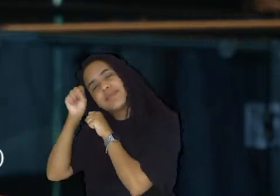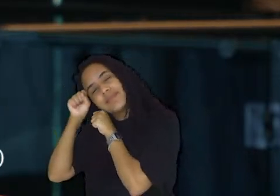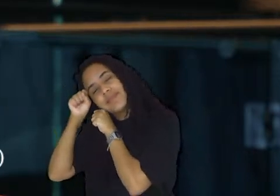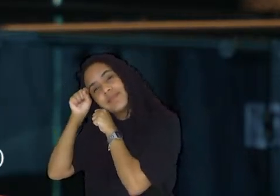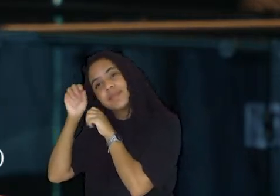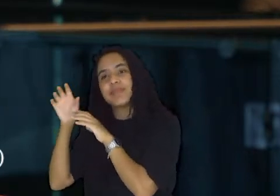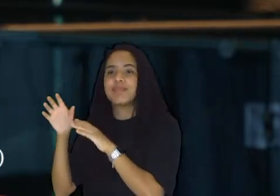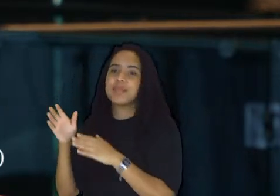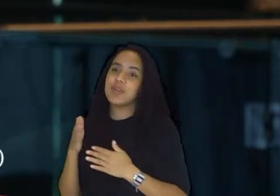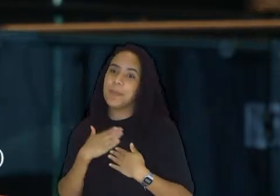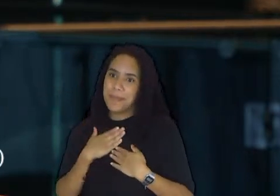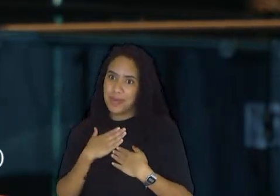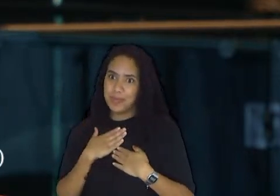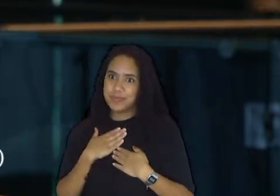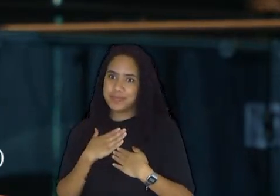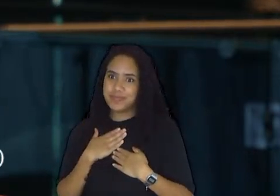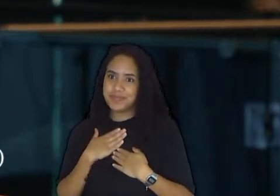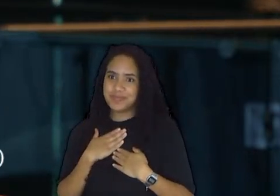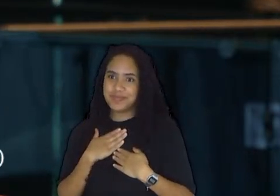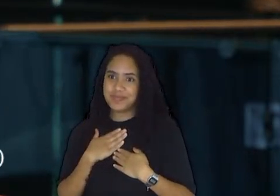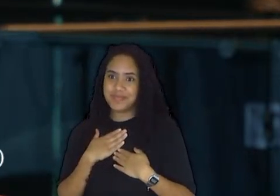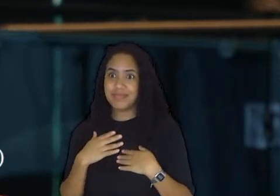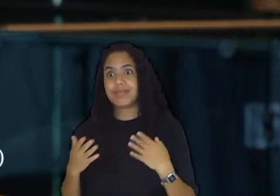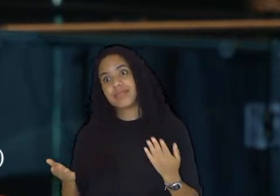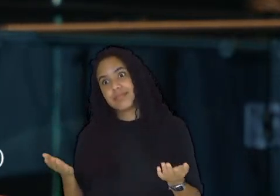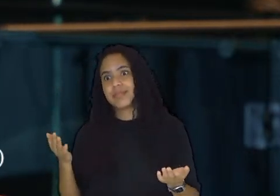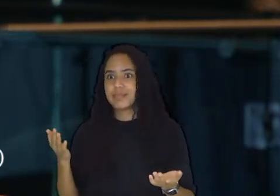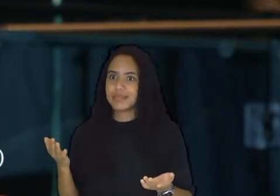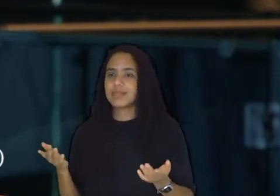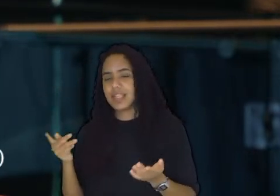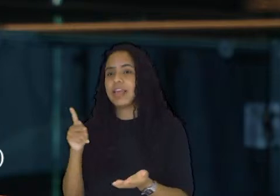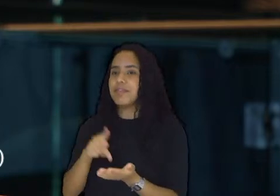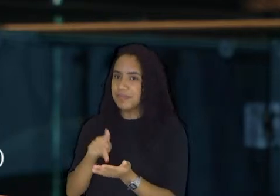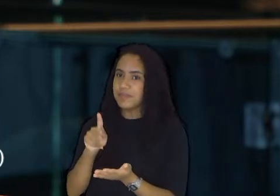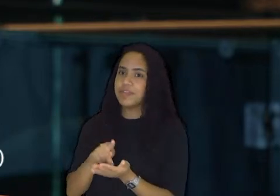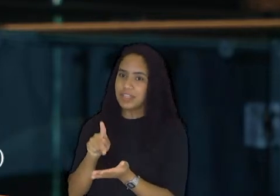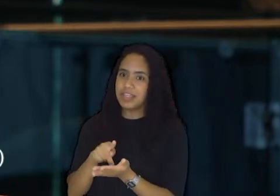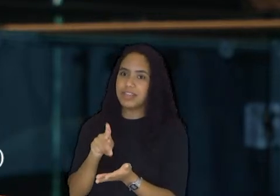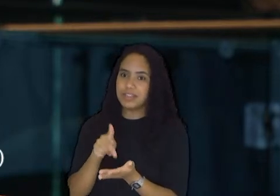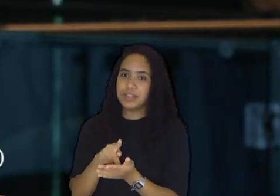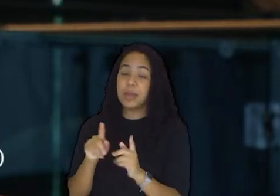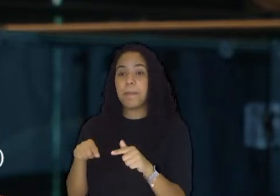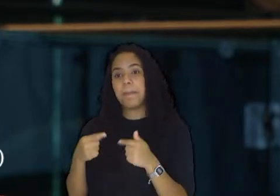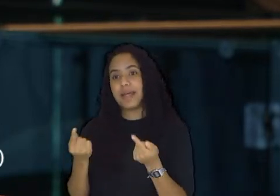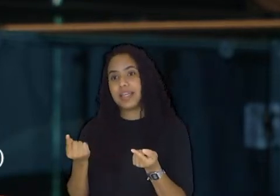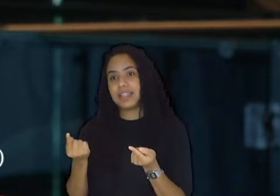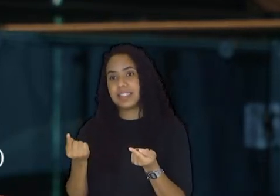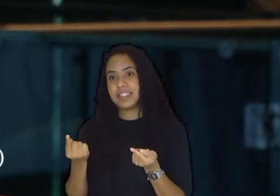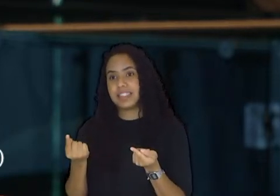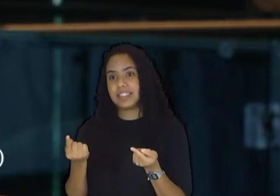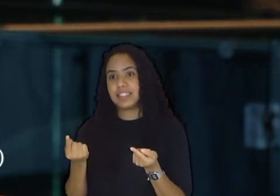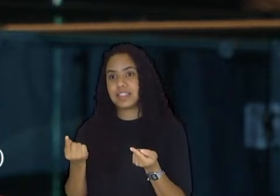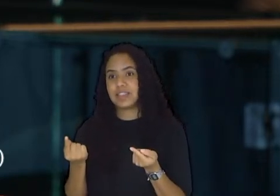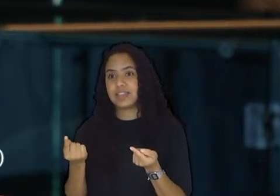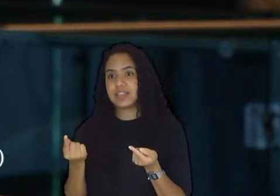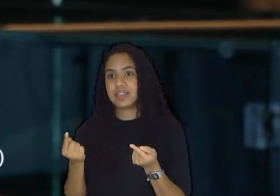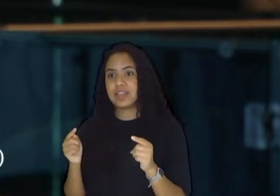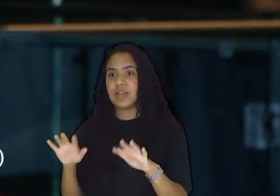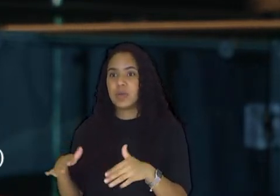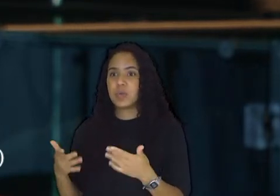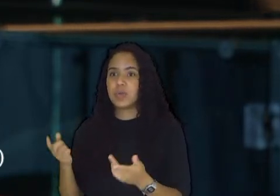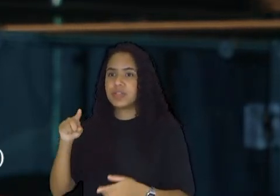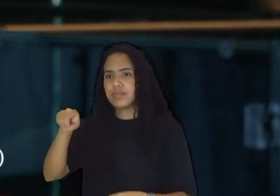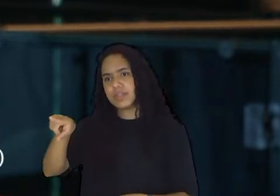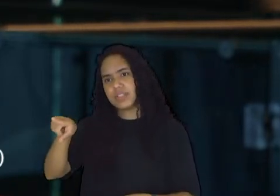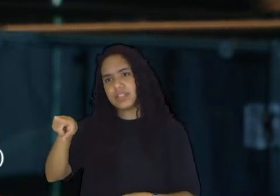mãe. Falei, já foi o tempo, filha, você já fez isso já, agora não dá mais. Mas quando você vai colocar um filho para dormir,